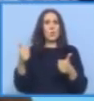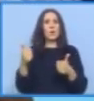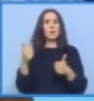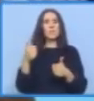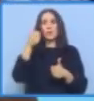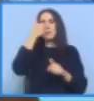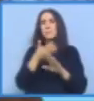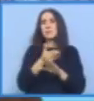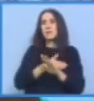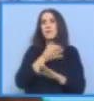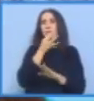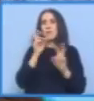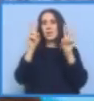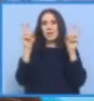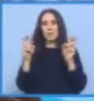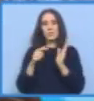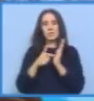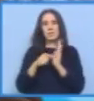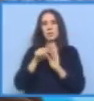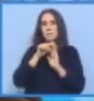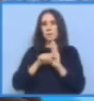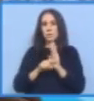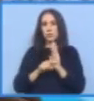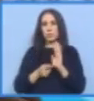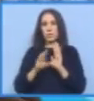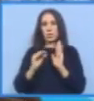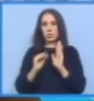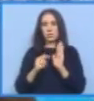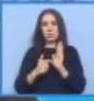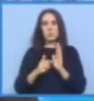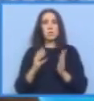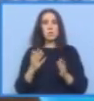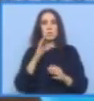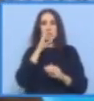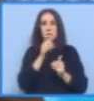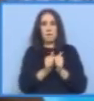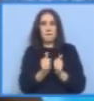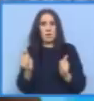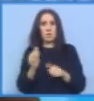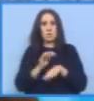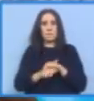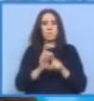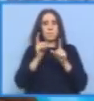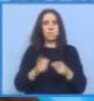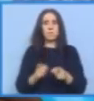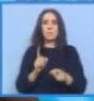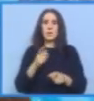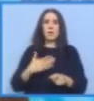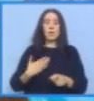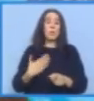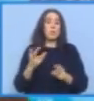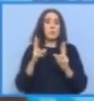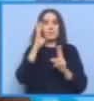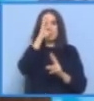domingo passado falávamos do decálogo, dos 10 mandamentos. Exato. Quem se afasta disso, quem entra no pecado, só tem a temer, só tem a